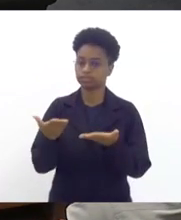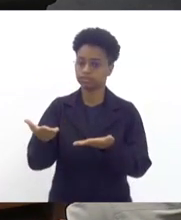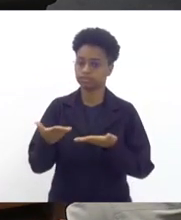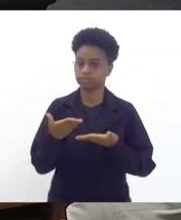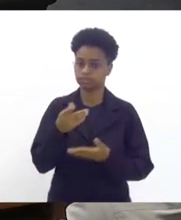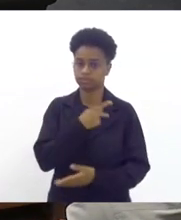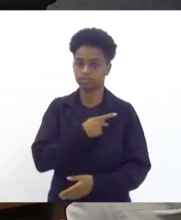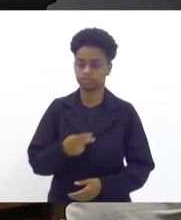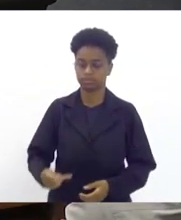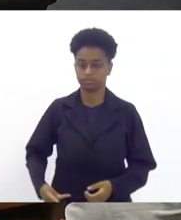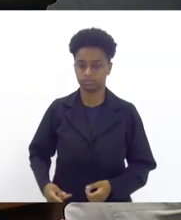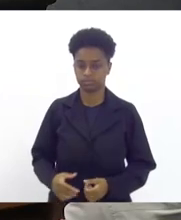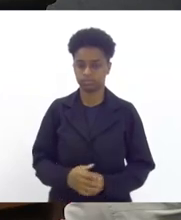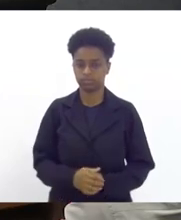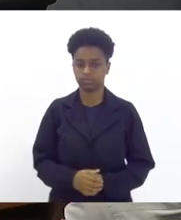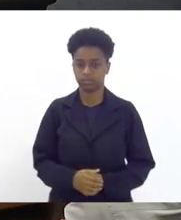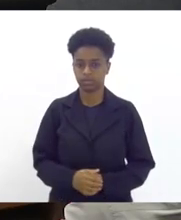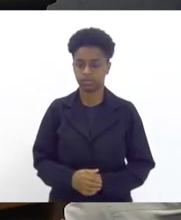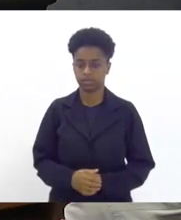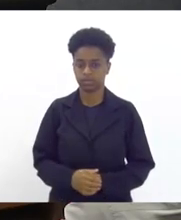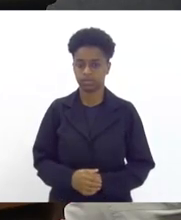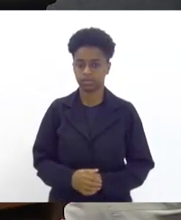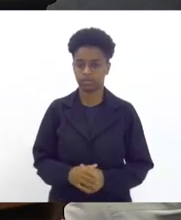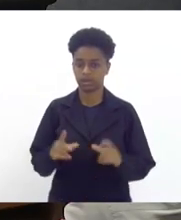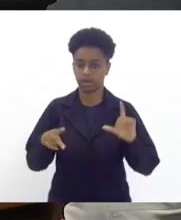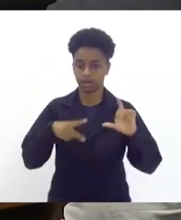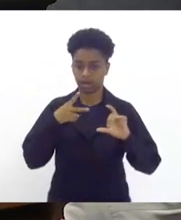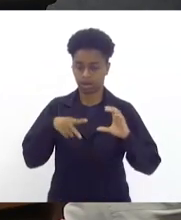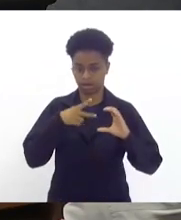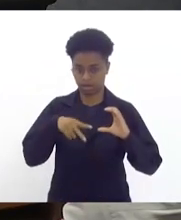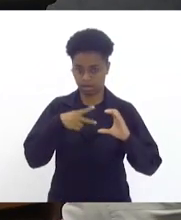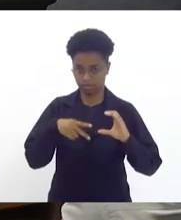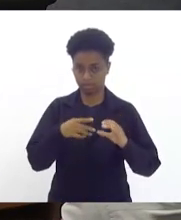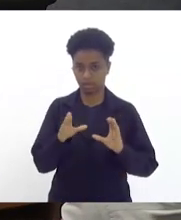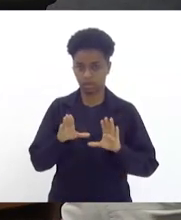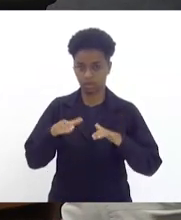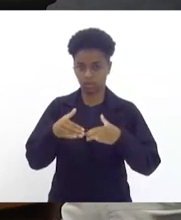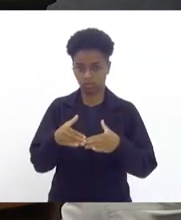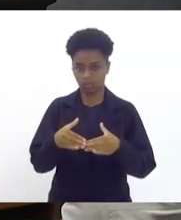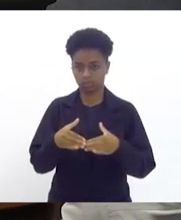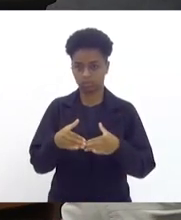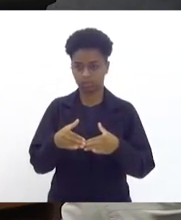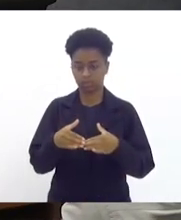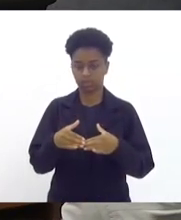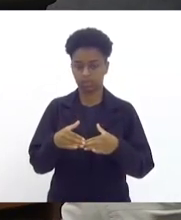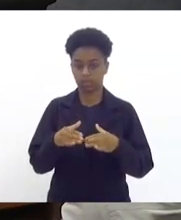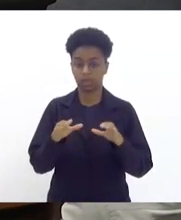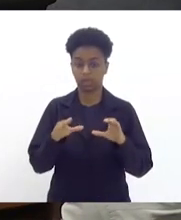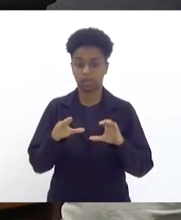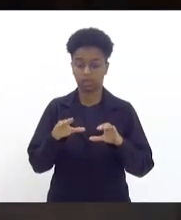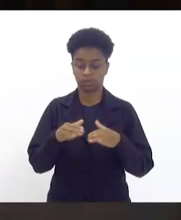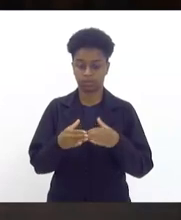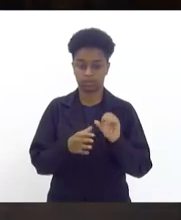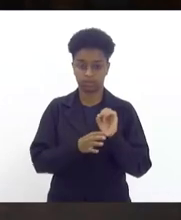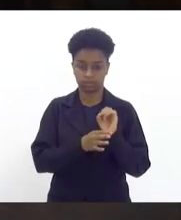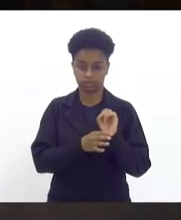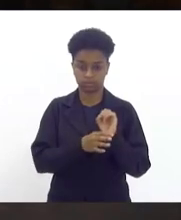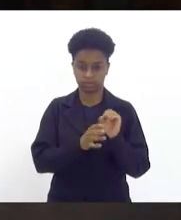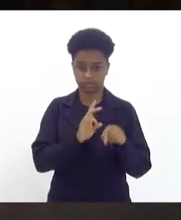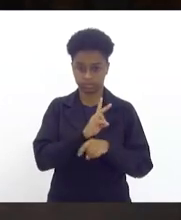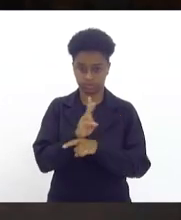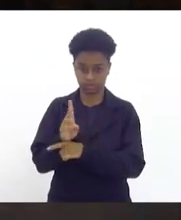para o presidente da Câmara Municipal da Comissão da Câmara Municipal de segurança